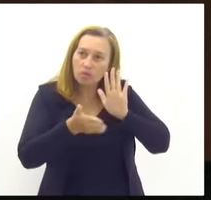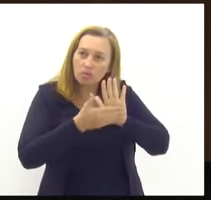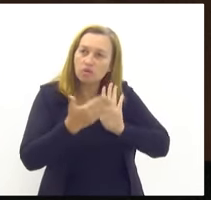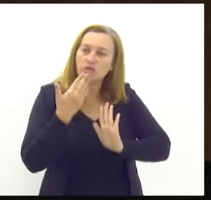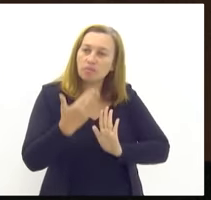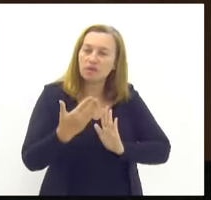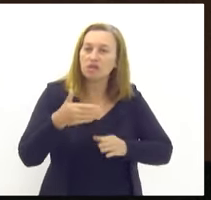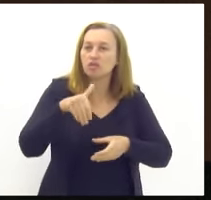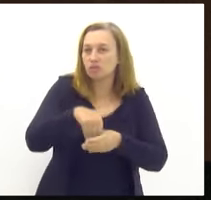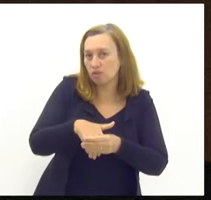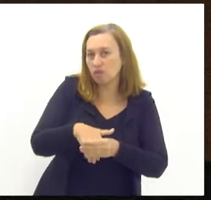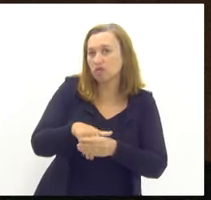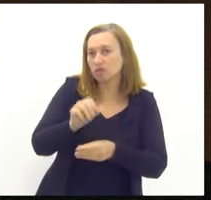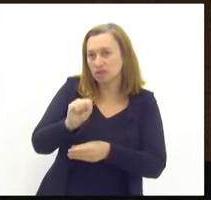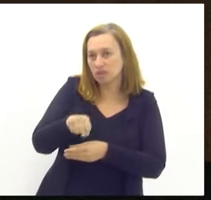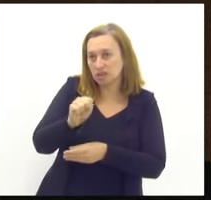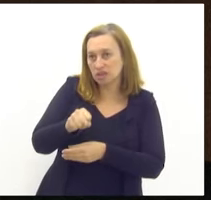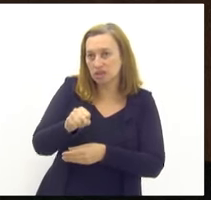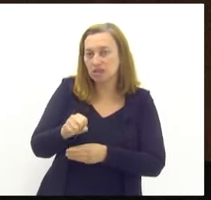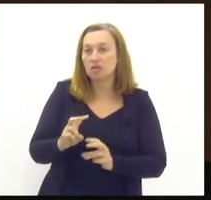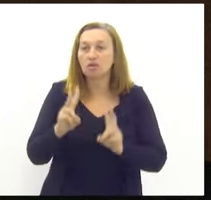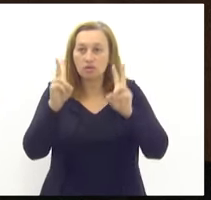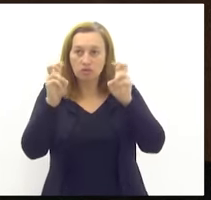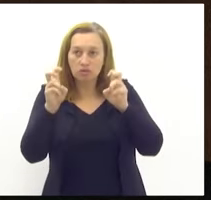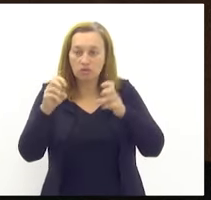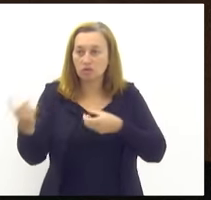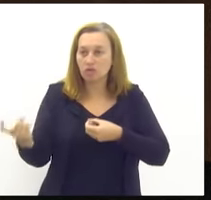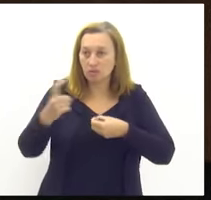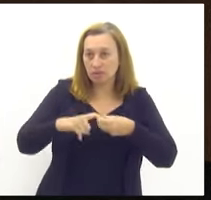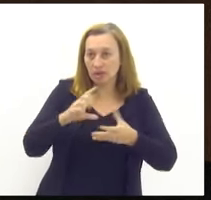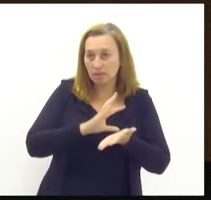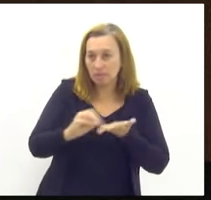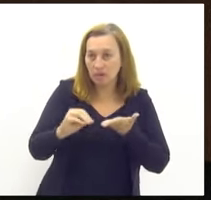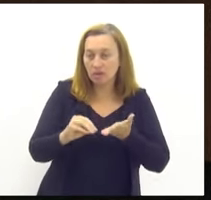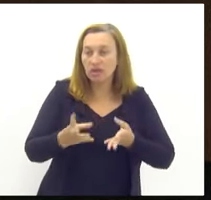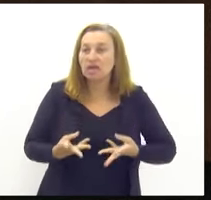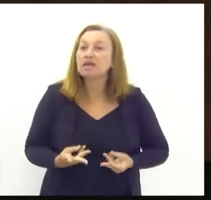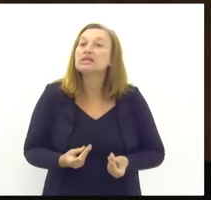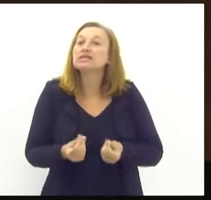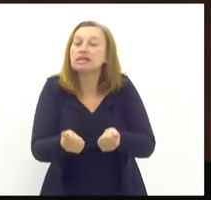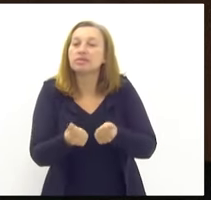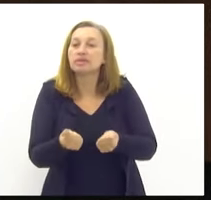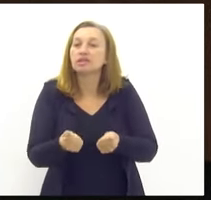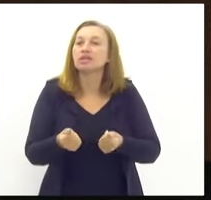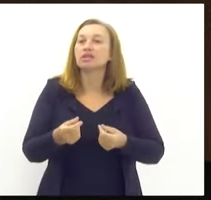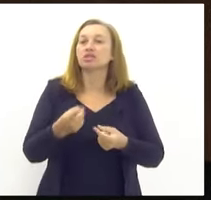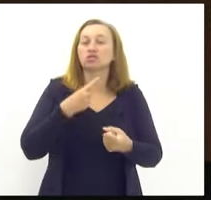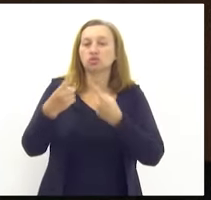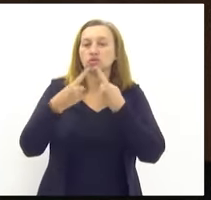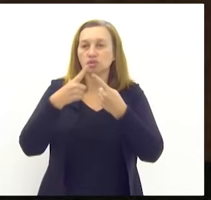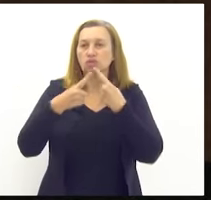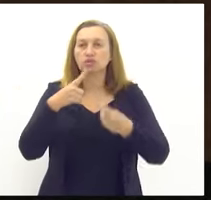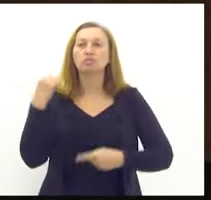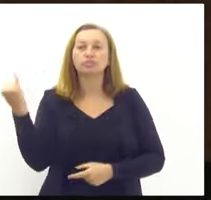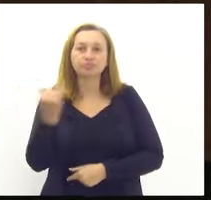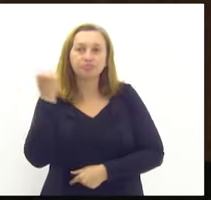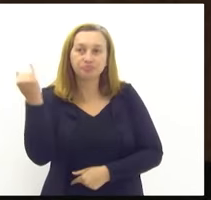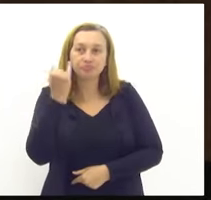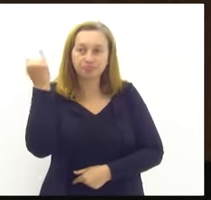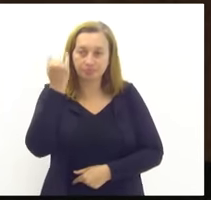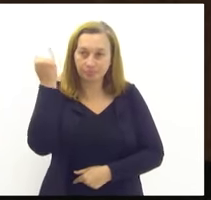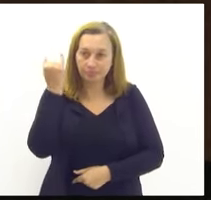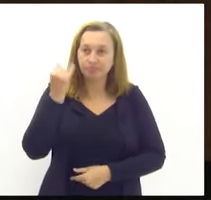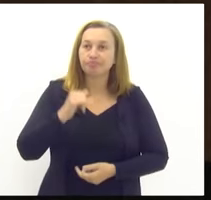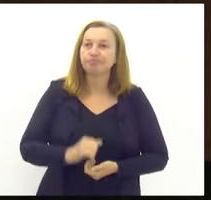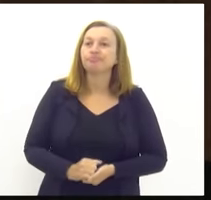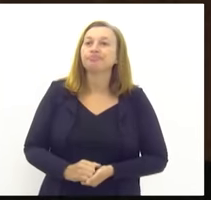o voto favorável quando a matéria volte em pauta é uma sensibilidade que a gente leve debates importantíssimos que